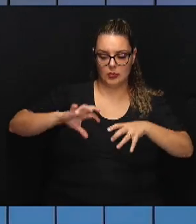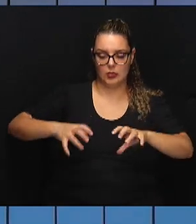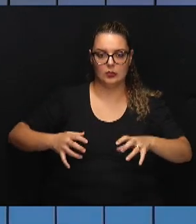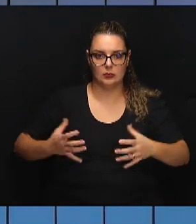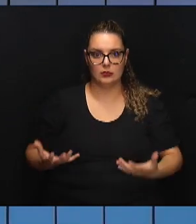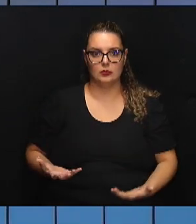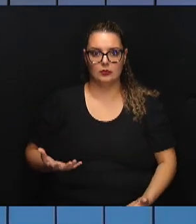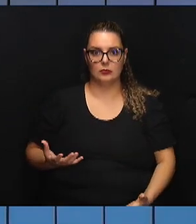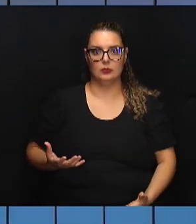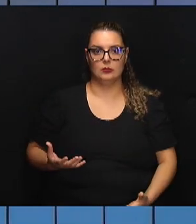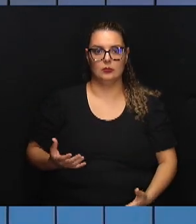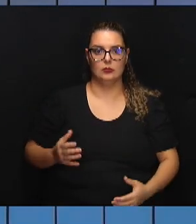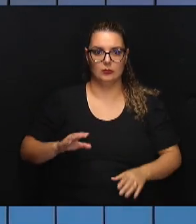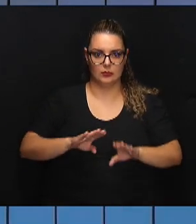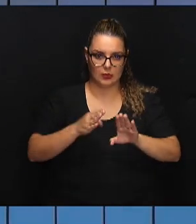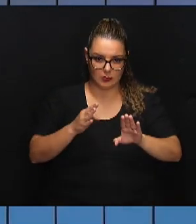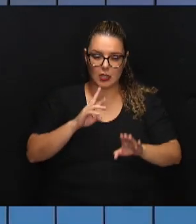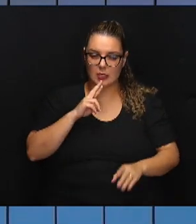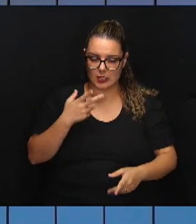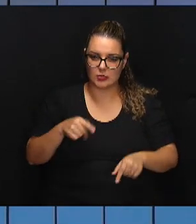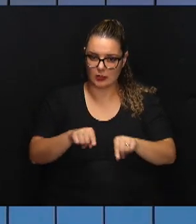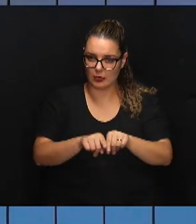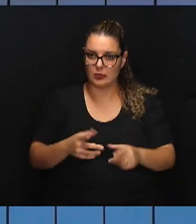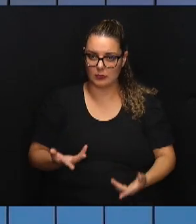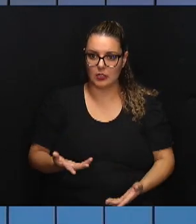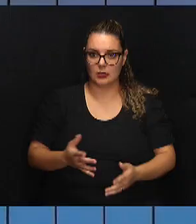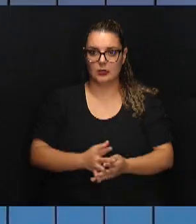na porta do quarto, resolvem também?